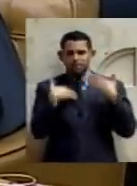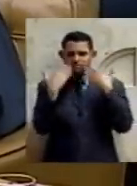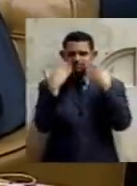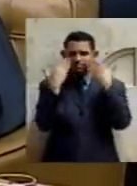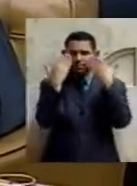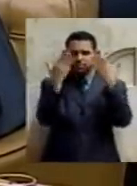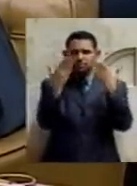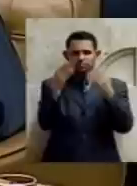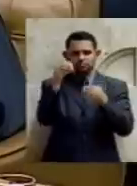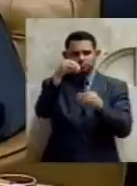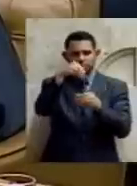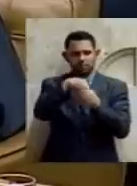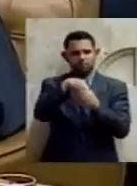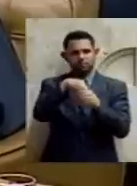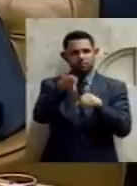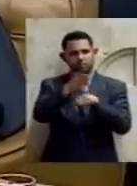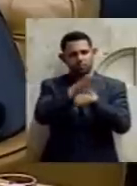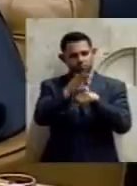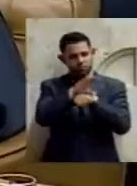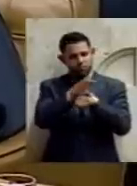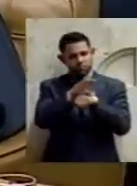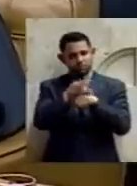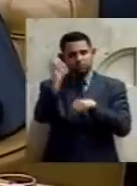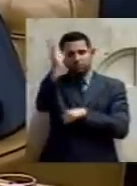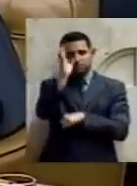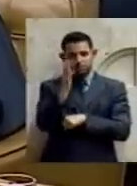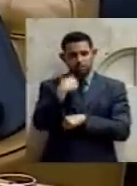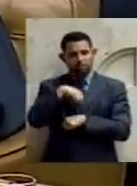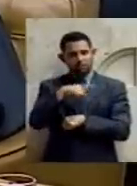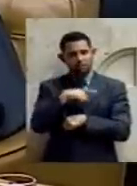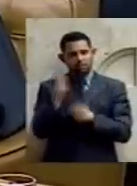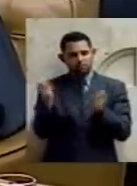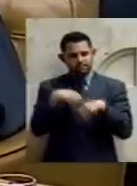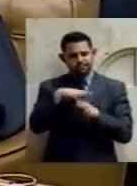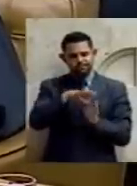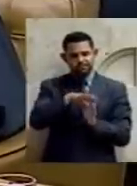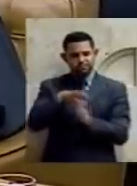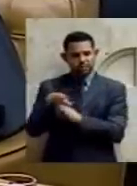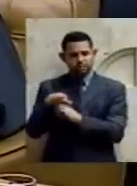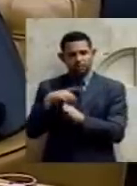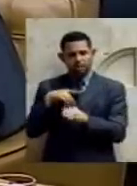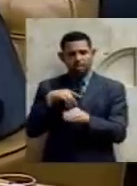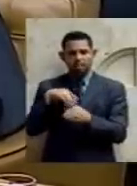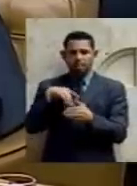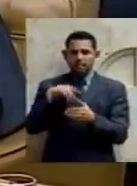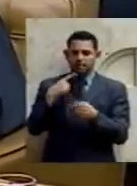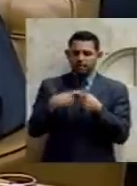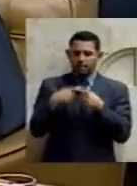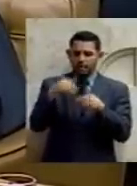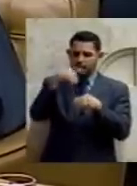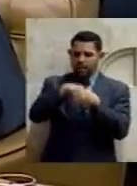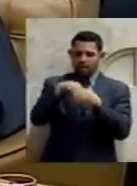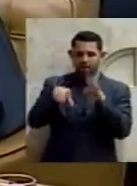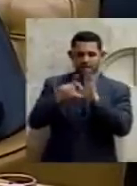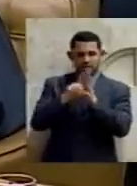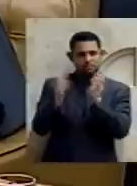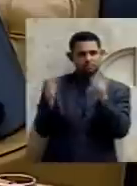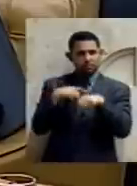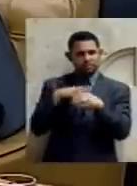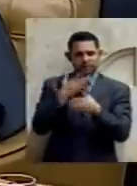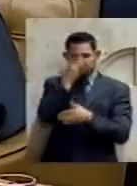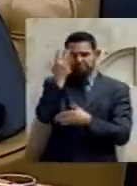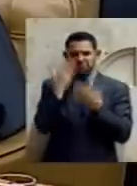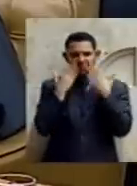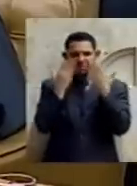expressão no sistema constitucional brasileiro, rejeitando a recepção da antiga lei de imprensa e conjurando dispositivos